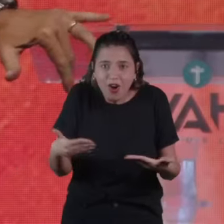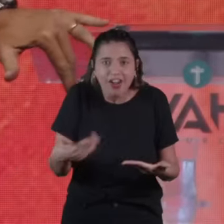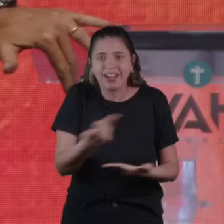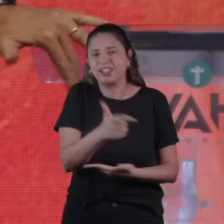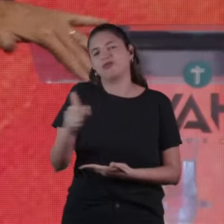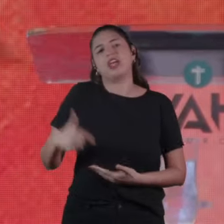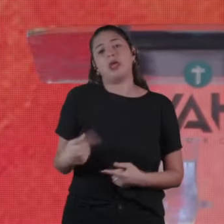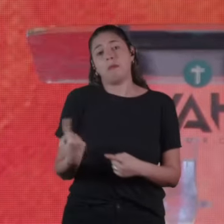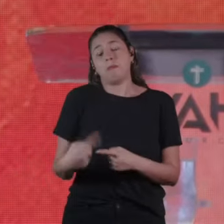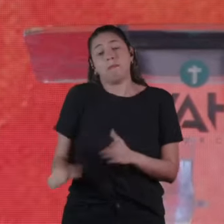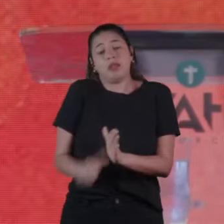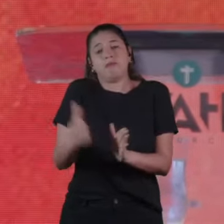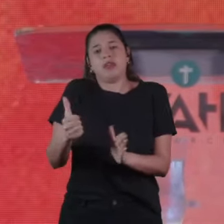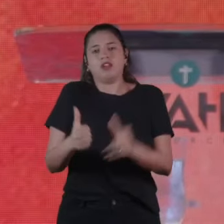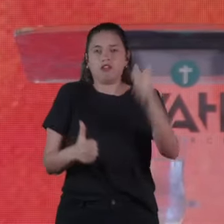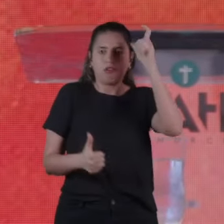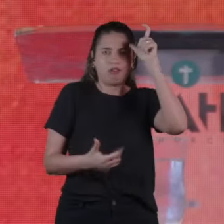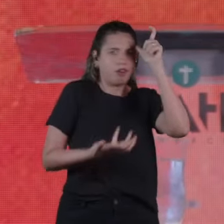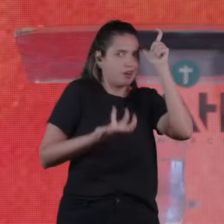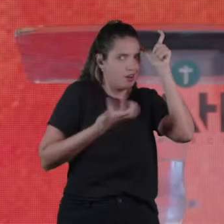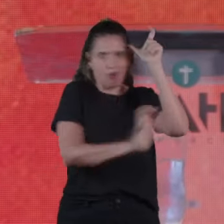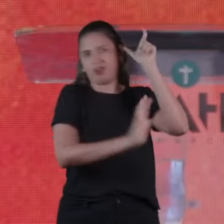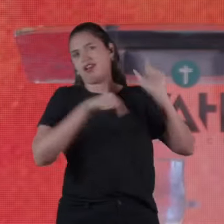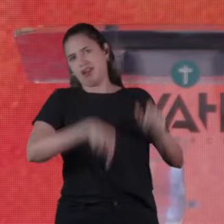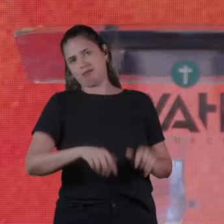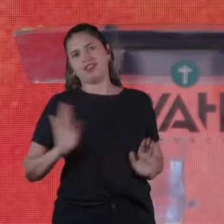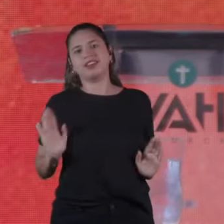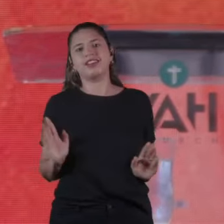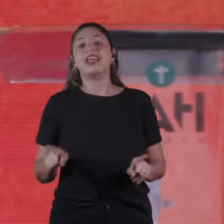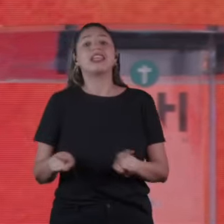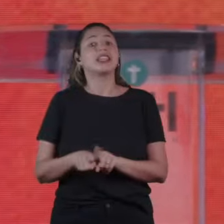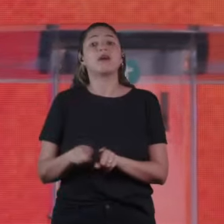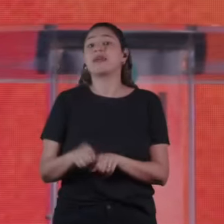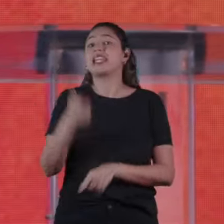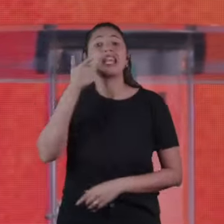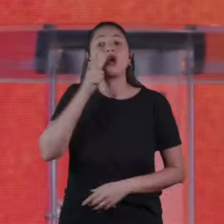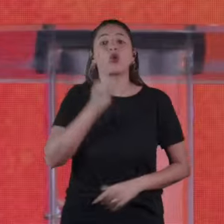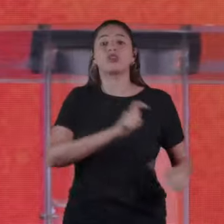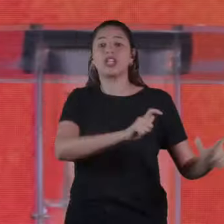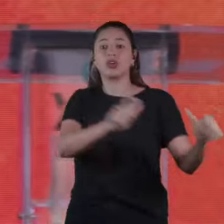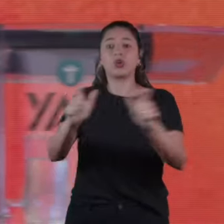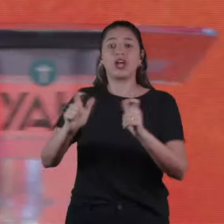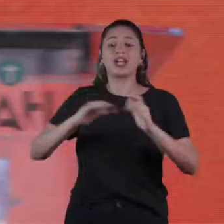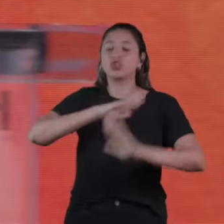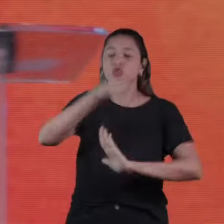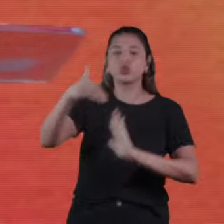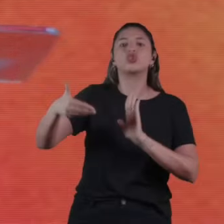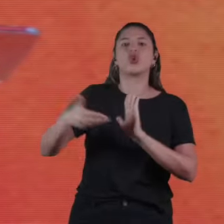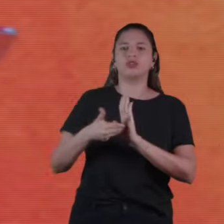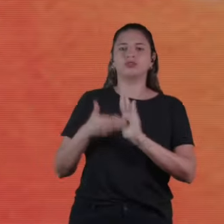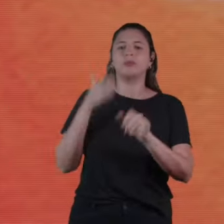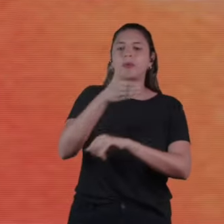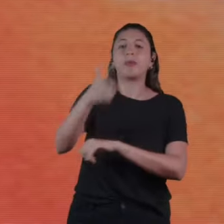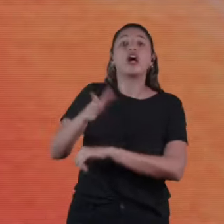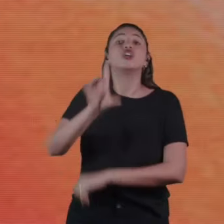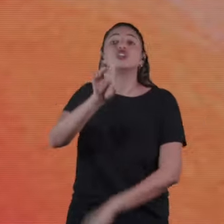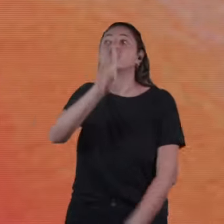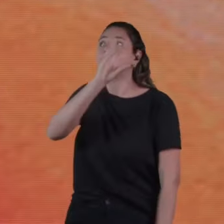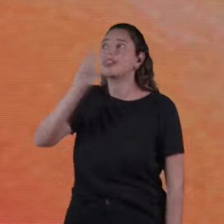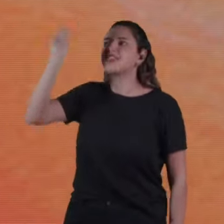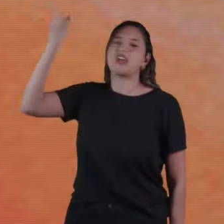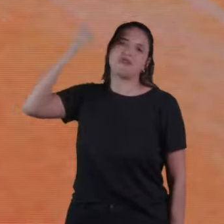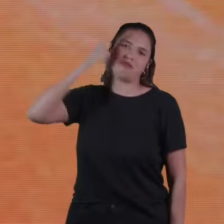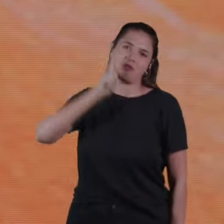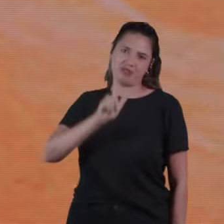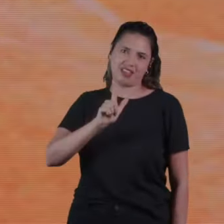e segundo que ele não é onipresente. Só Deus é onipresente, só Deus é